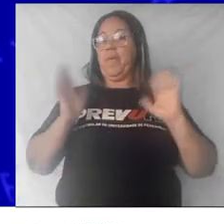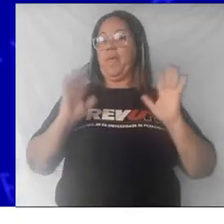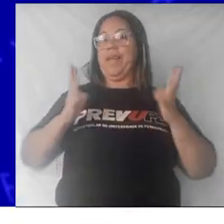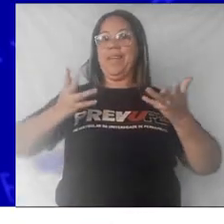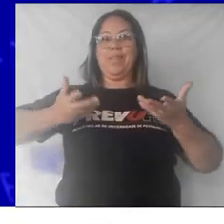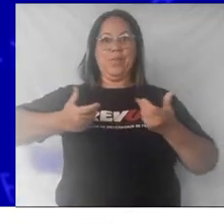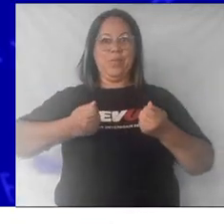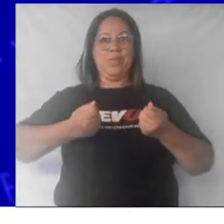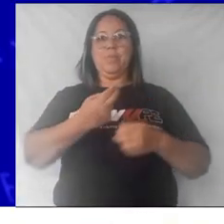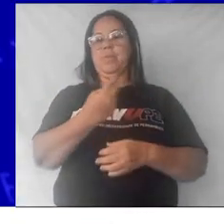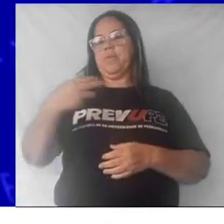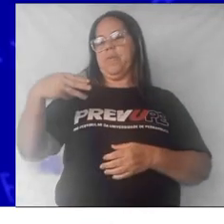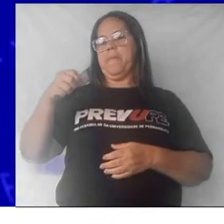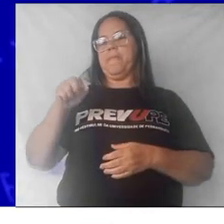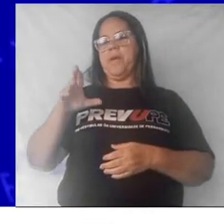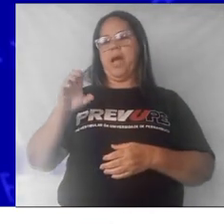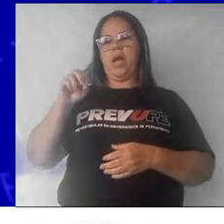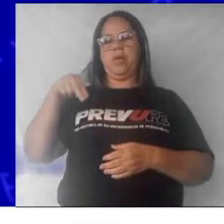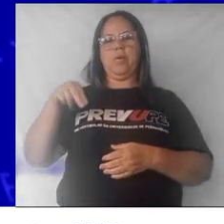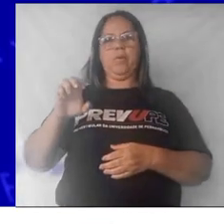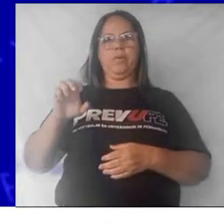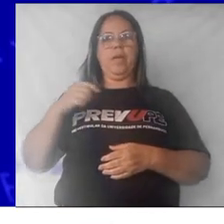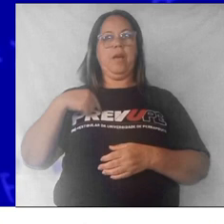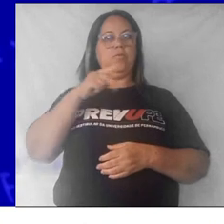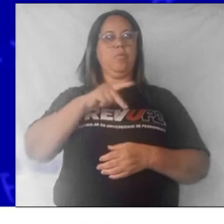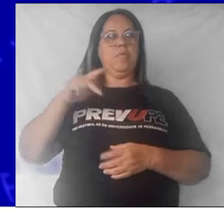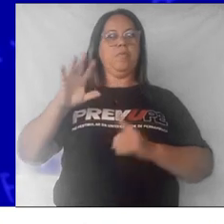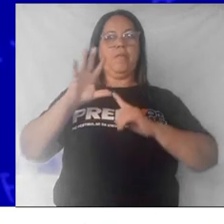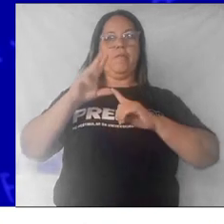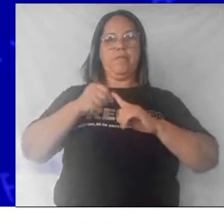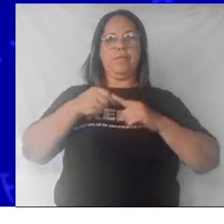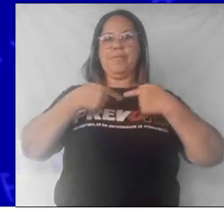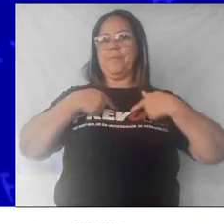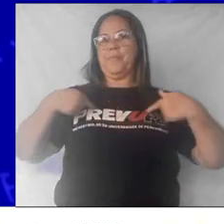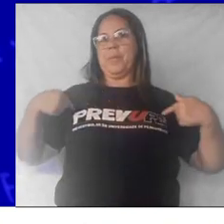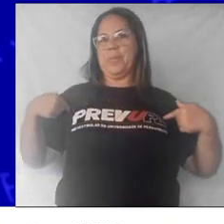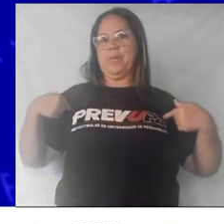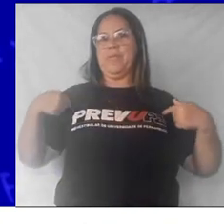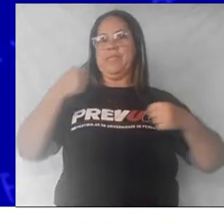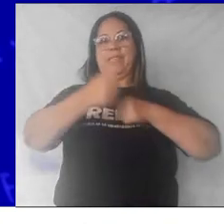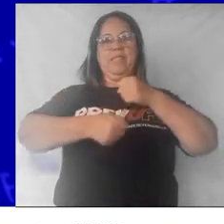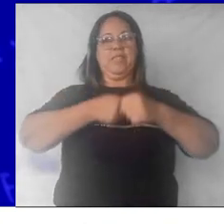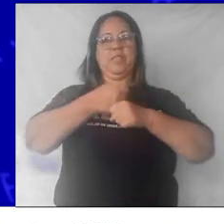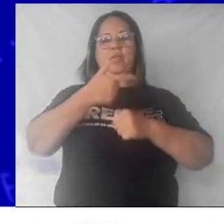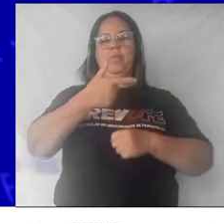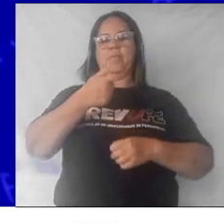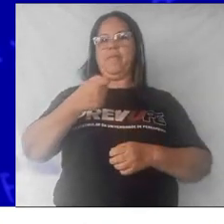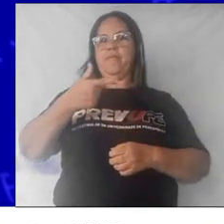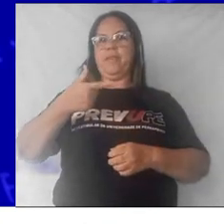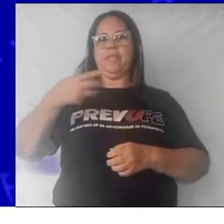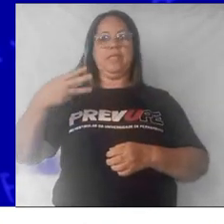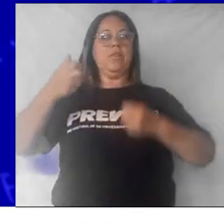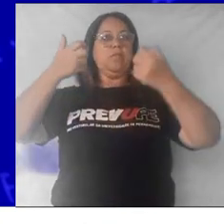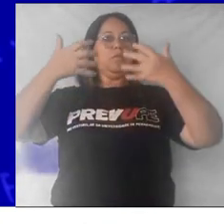Olá pessoal, meu nome é Marcone, sou formador de física do Prevup deste ano 2023. Vou falar